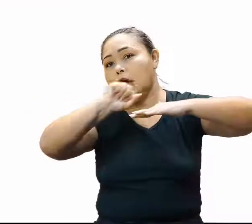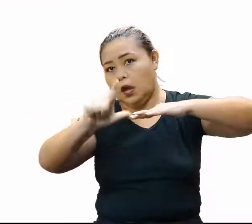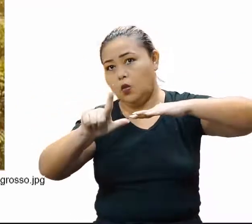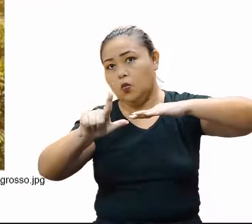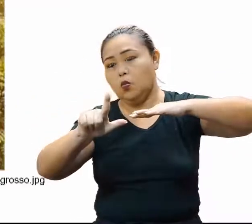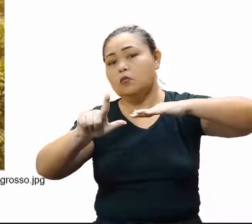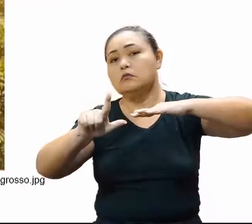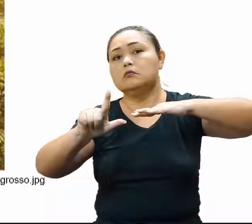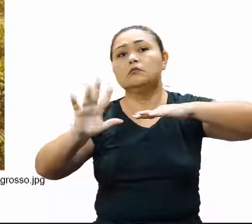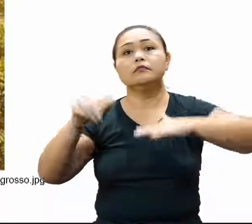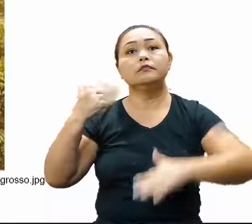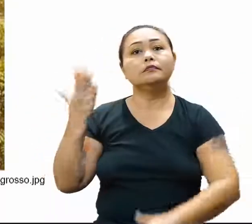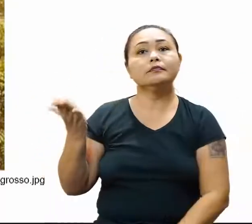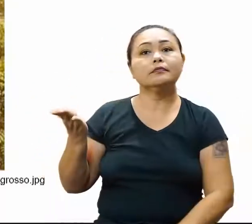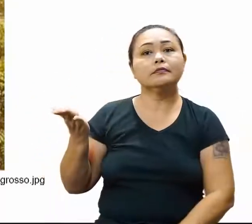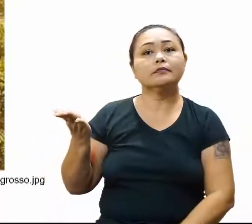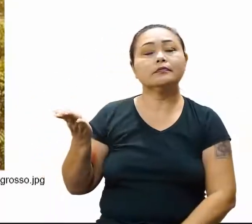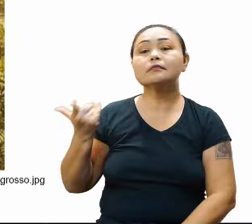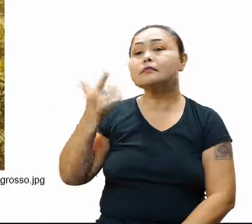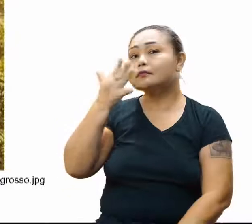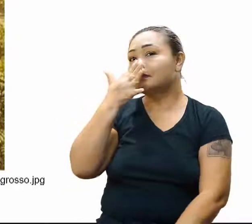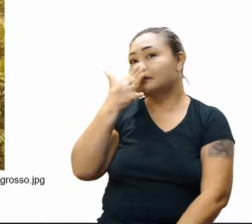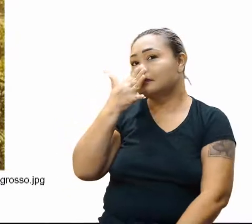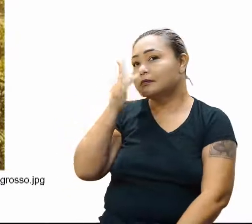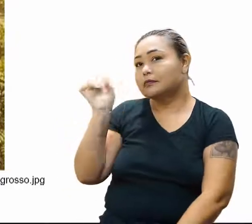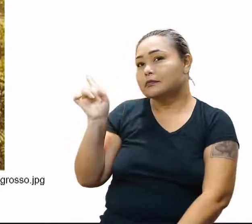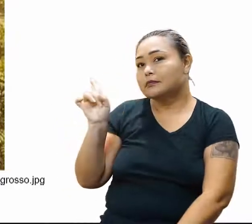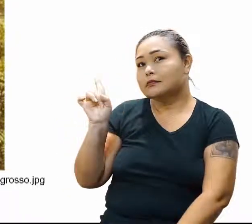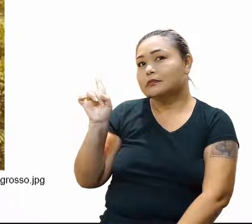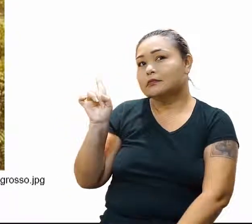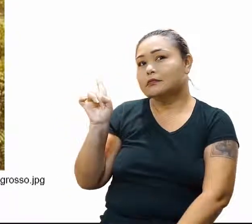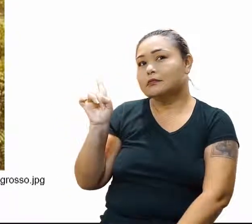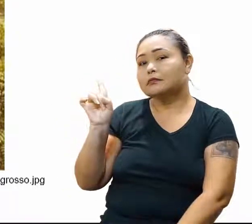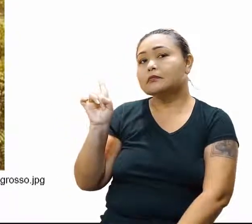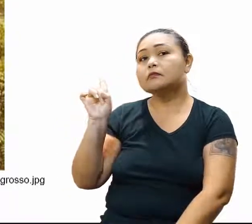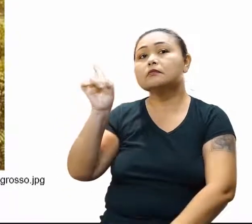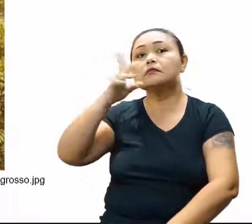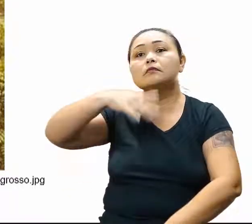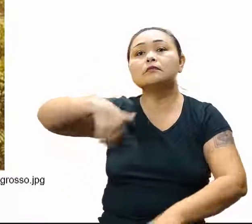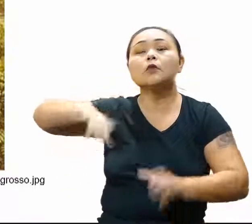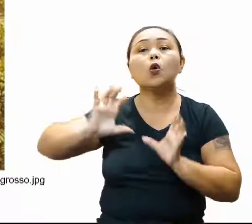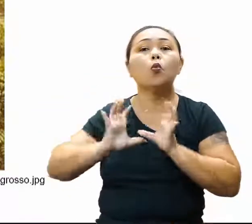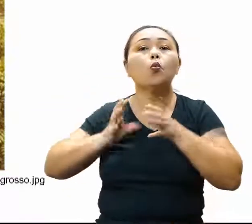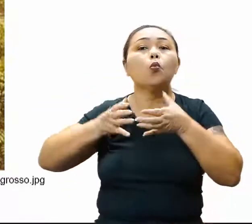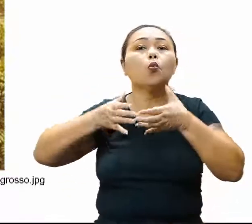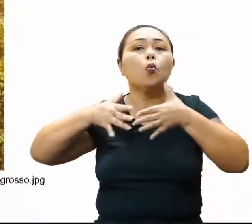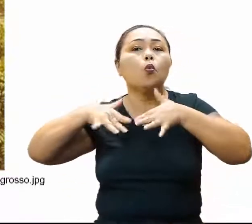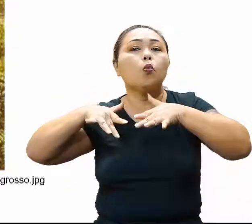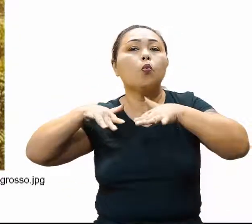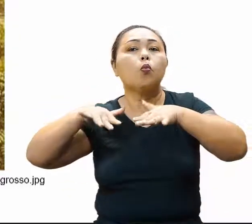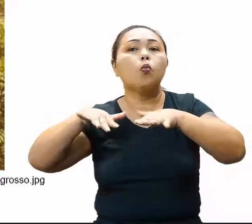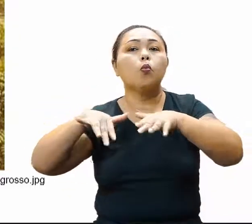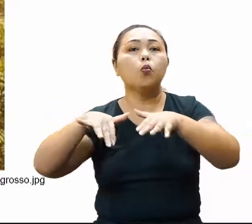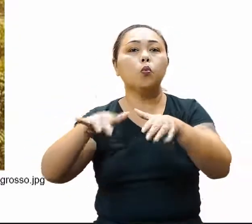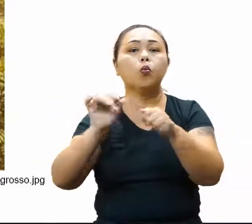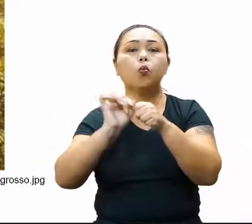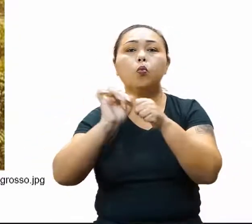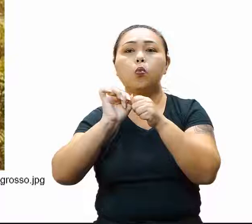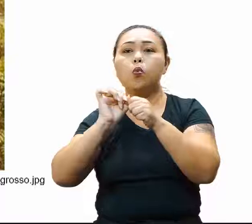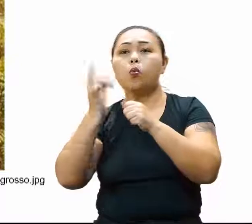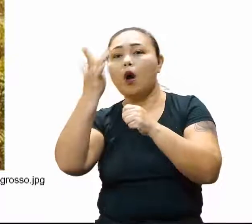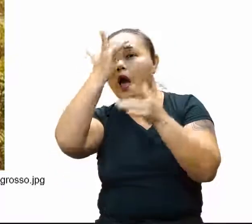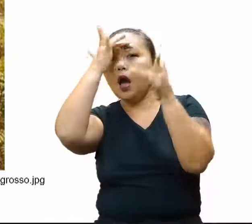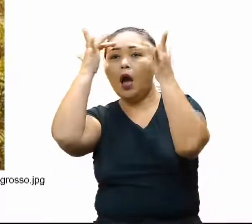Olha lá, veja aí as monções. Os sertanistas, os